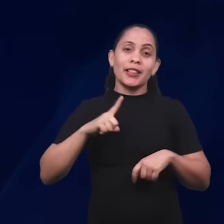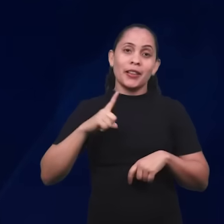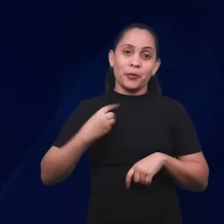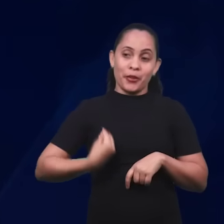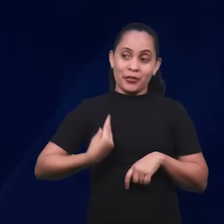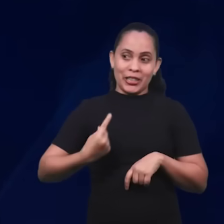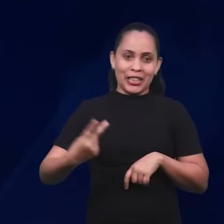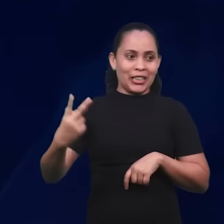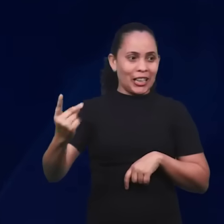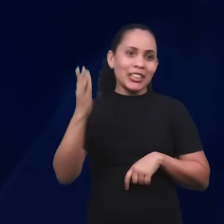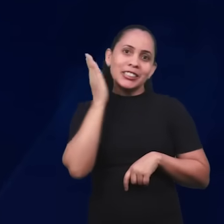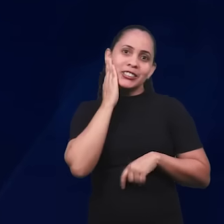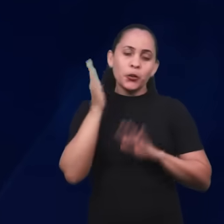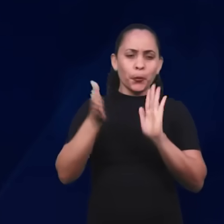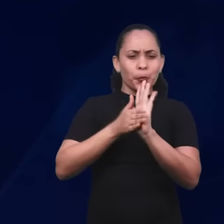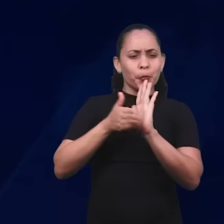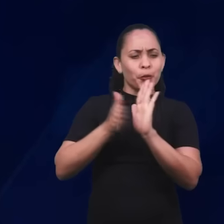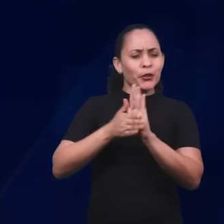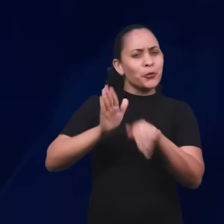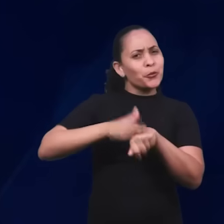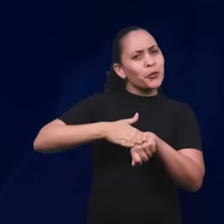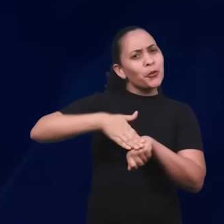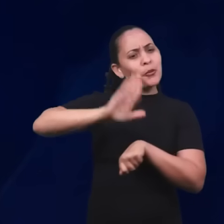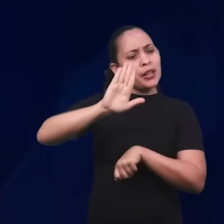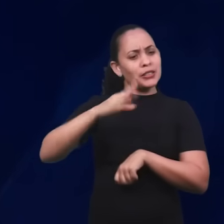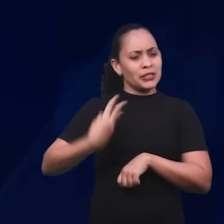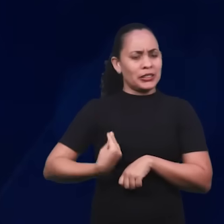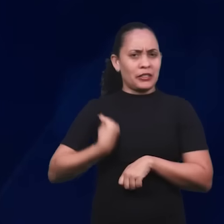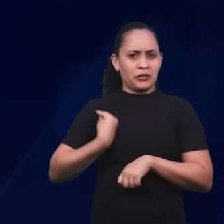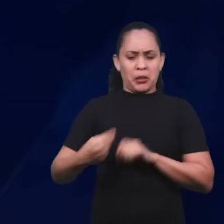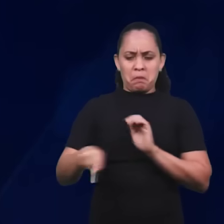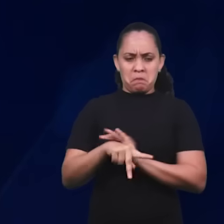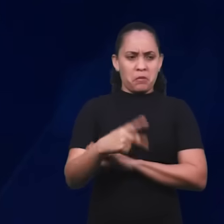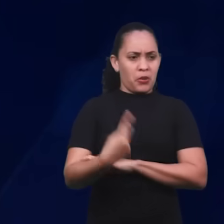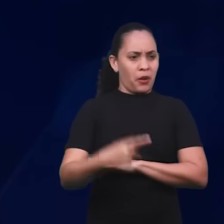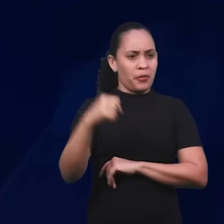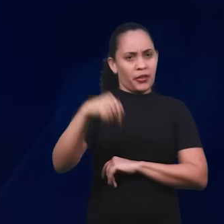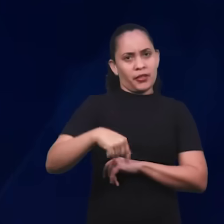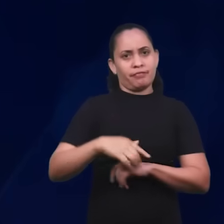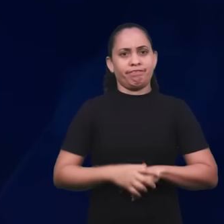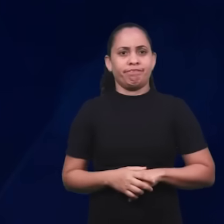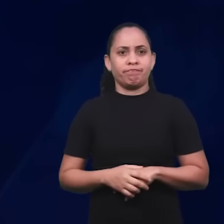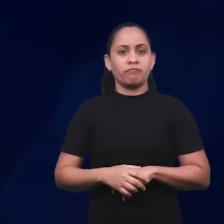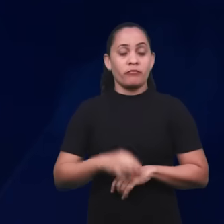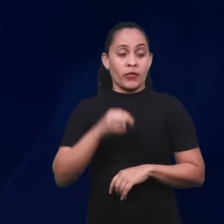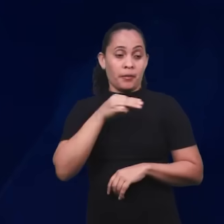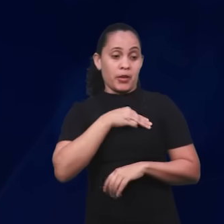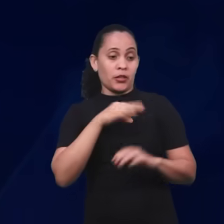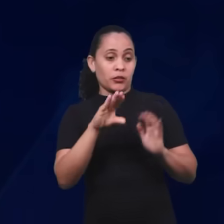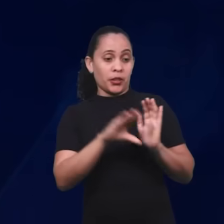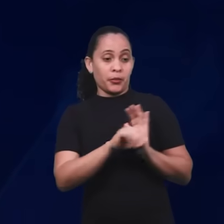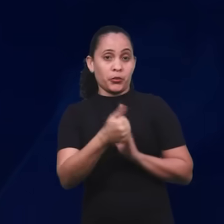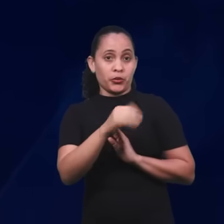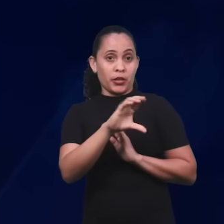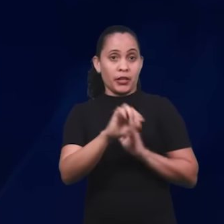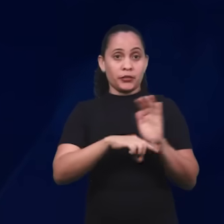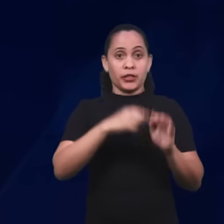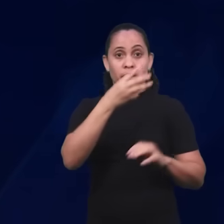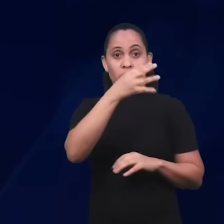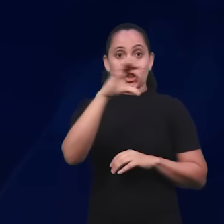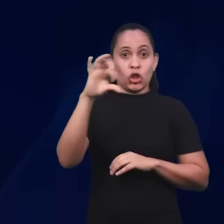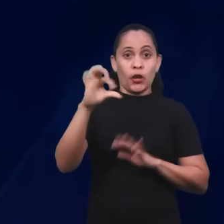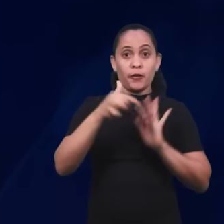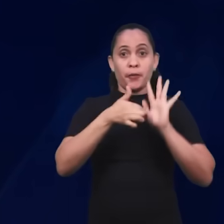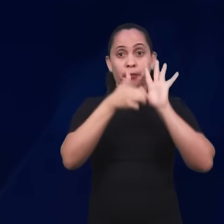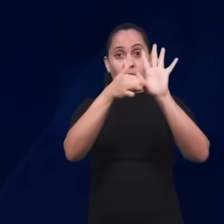eterna, entender que é um projeto muito maior do que esta vida que nós vivemos. Por isso que Mateus, no capítulo 10, no